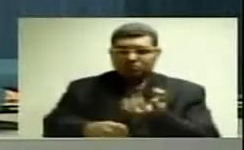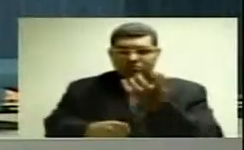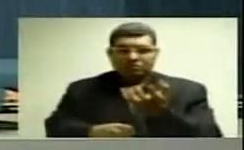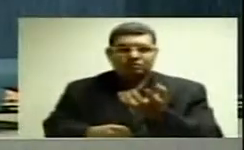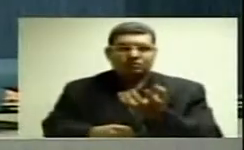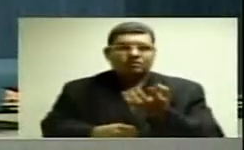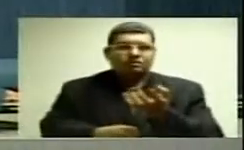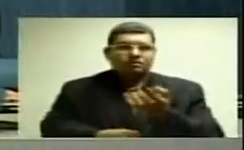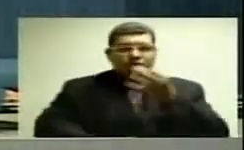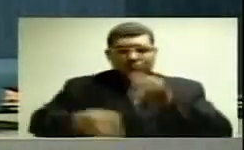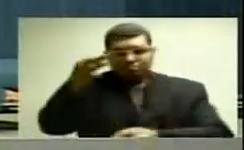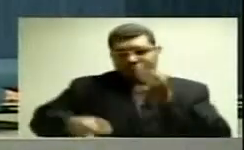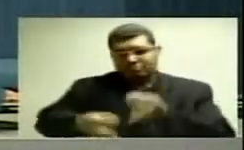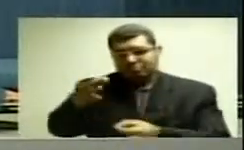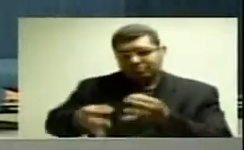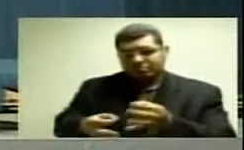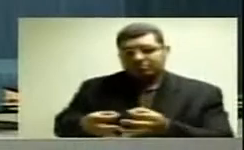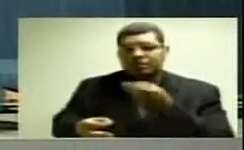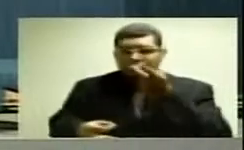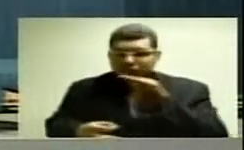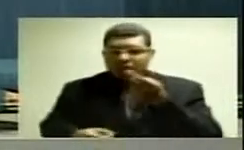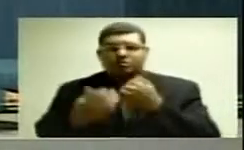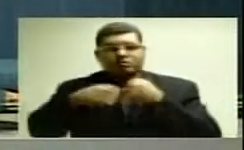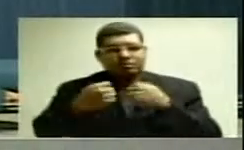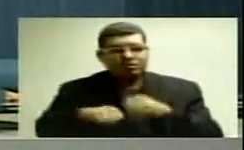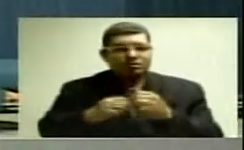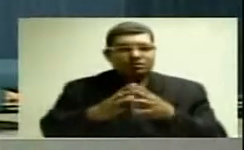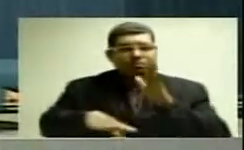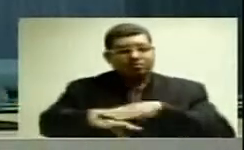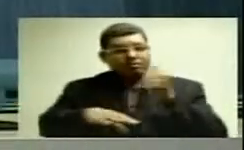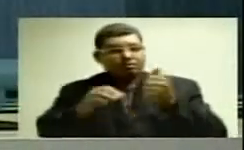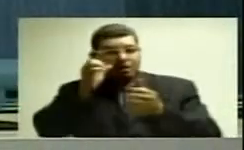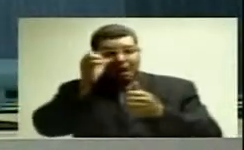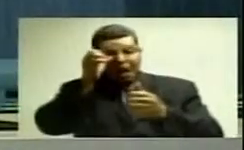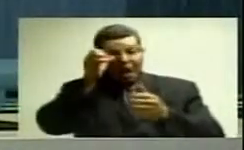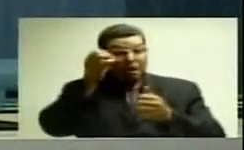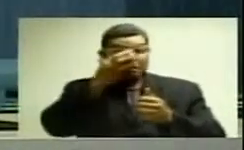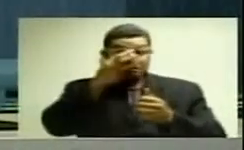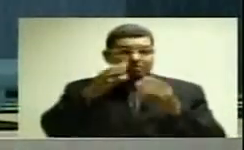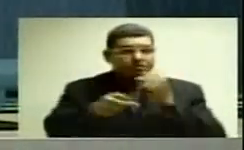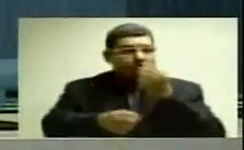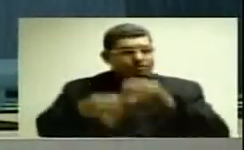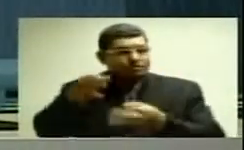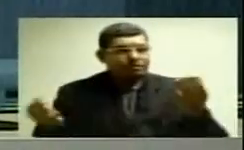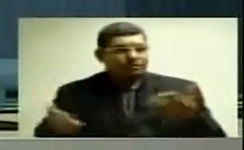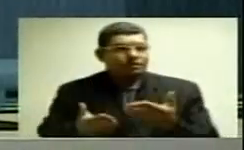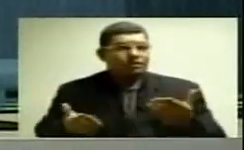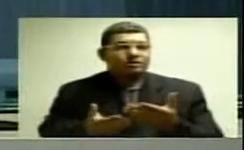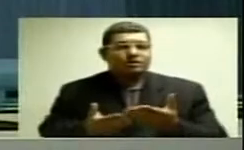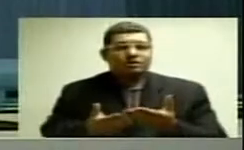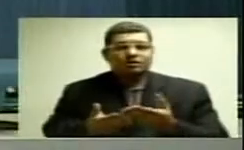esse justificado pela necessidade de melhorar a prestação